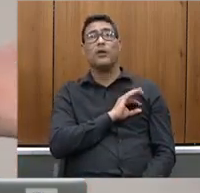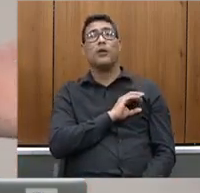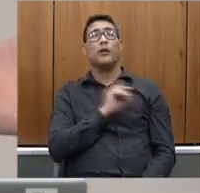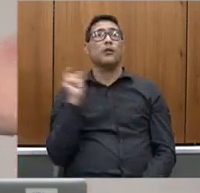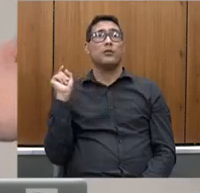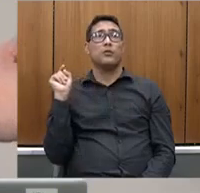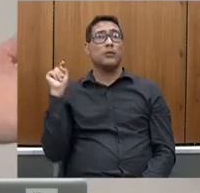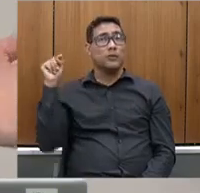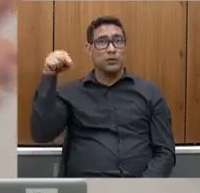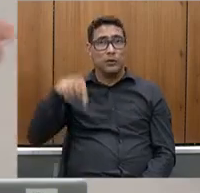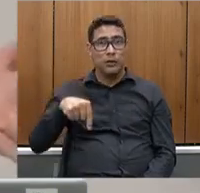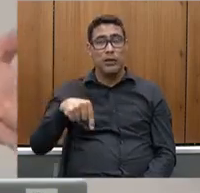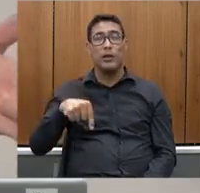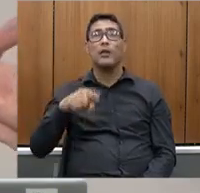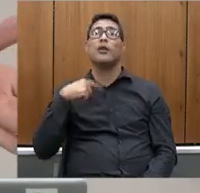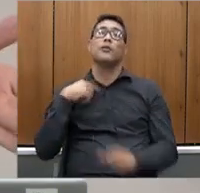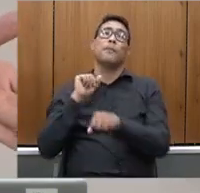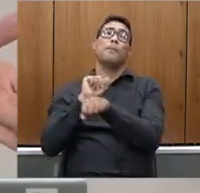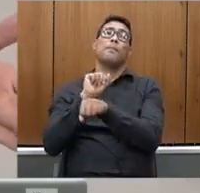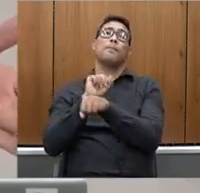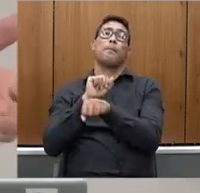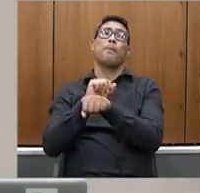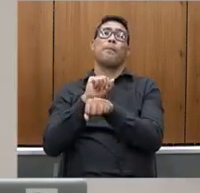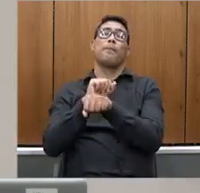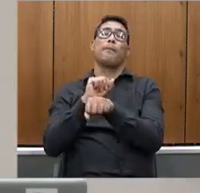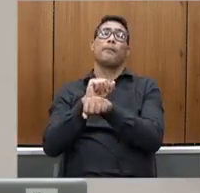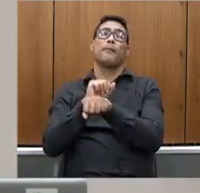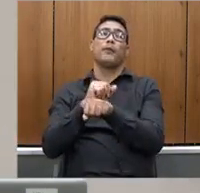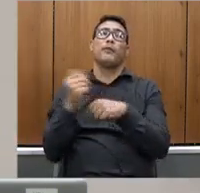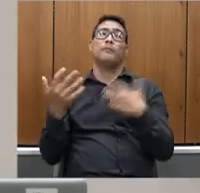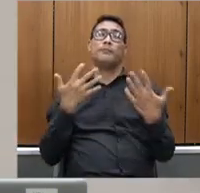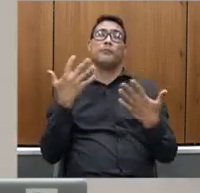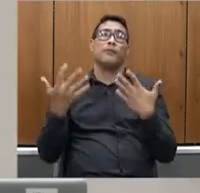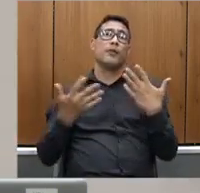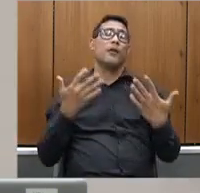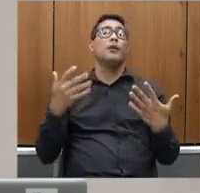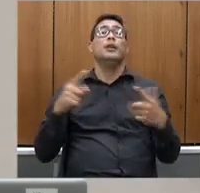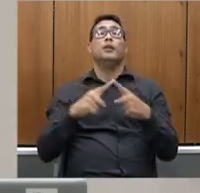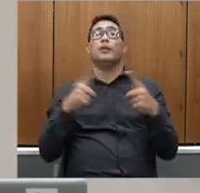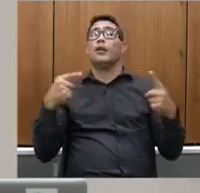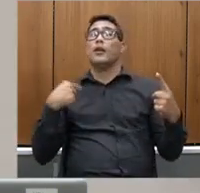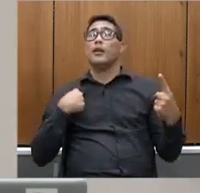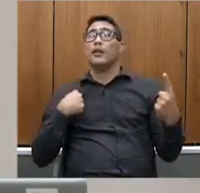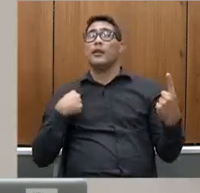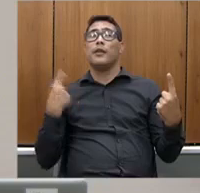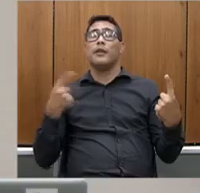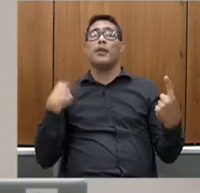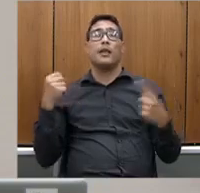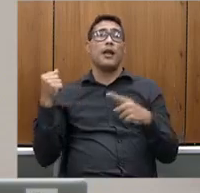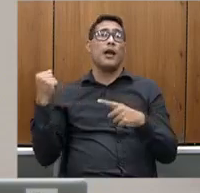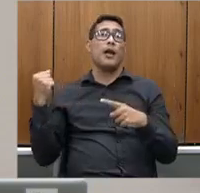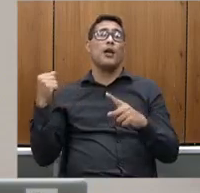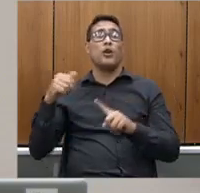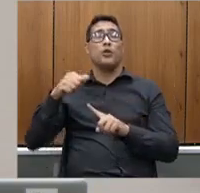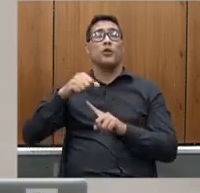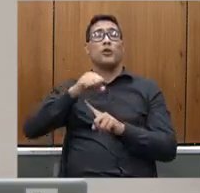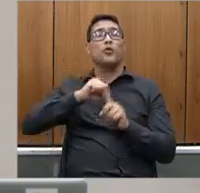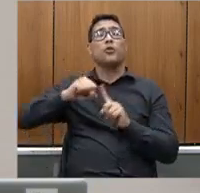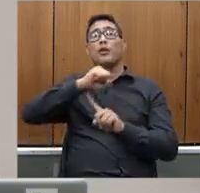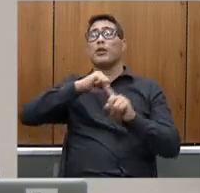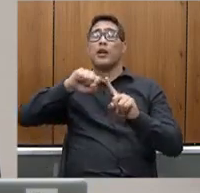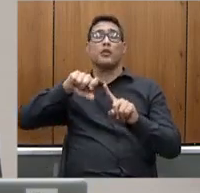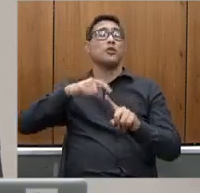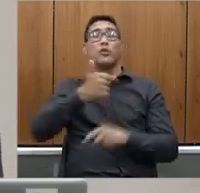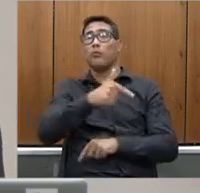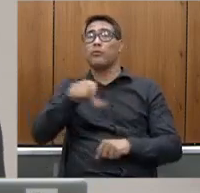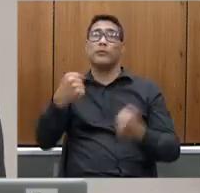né aguardando e a sociedade sem a viatura patrulhando as ruas novamente nós sabemos